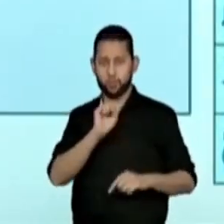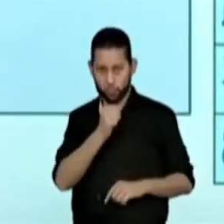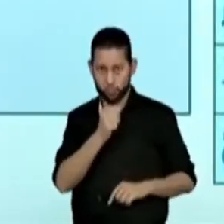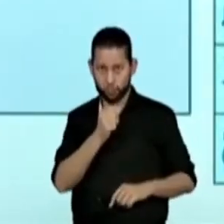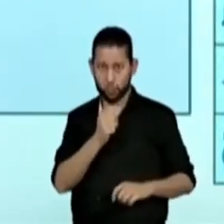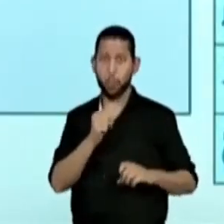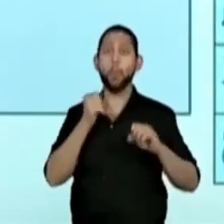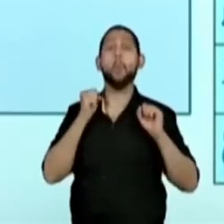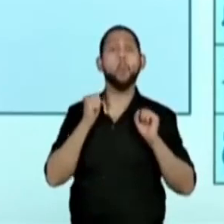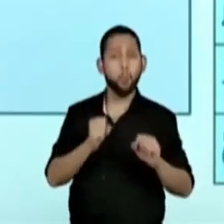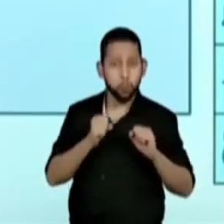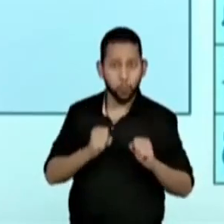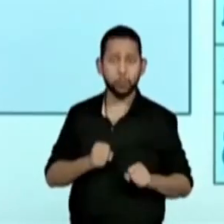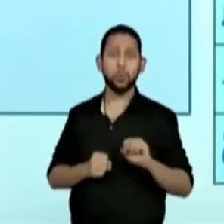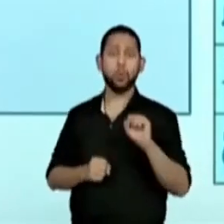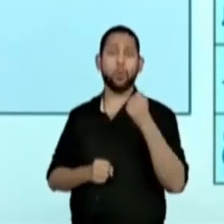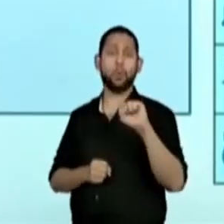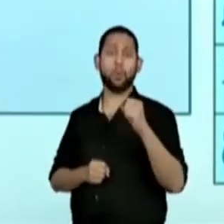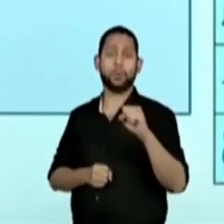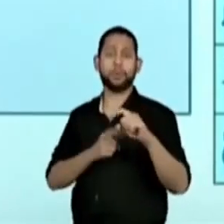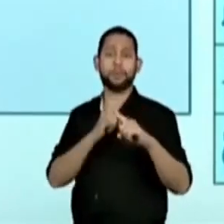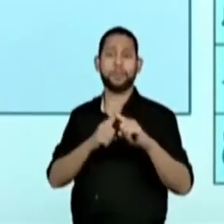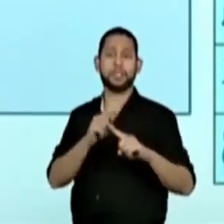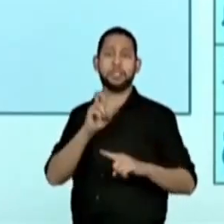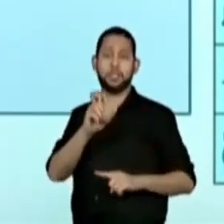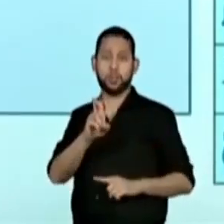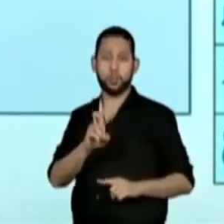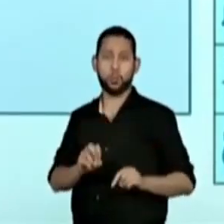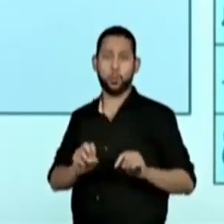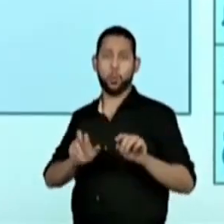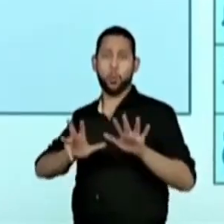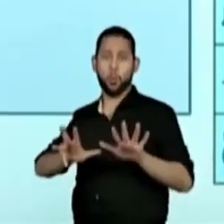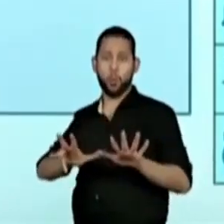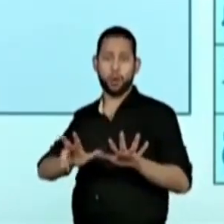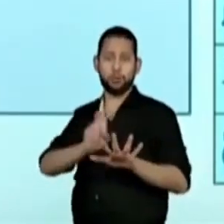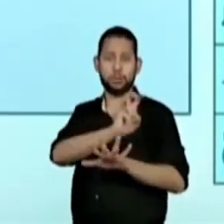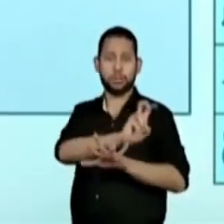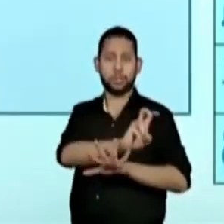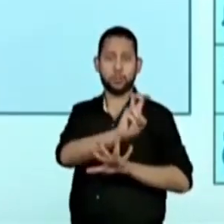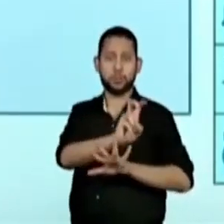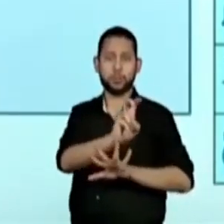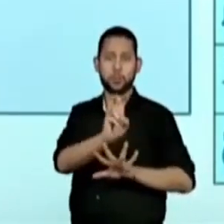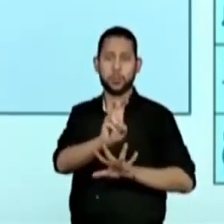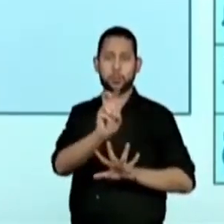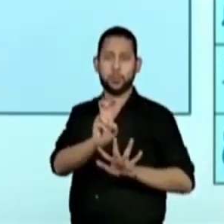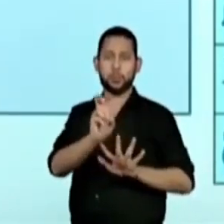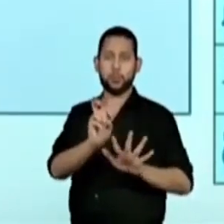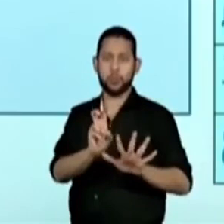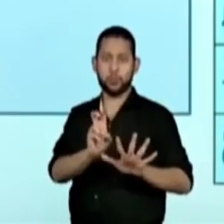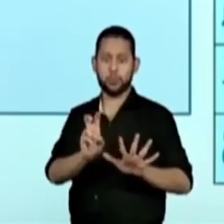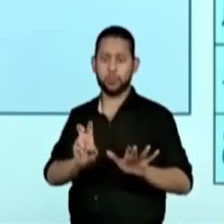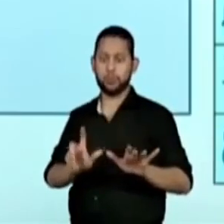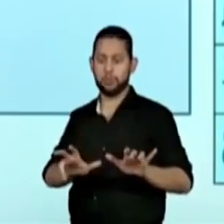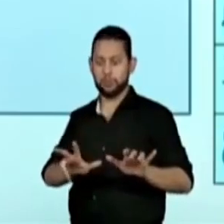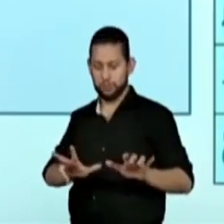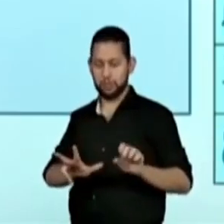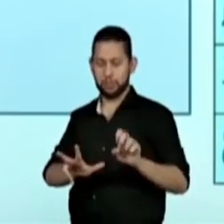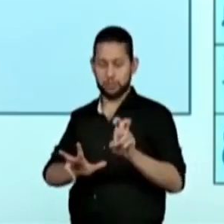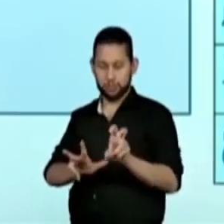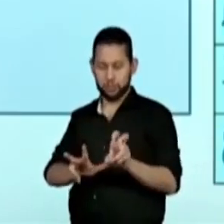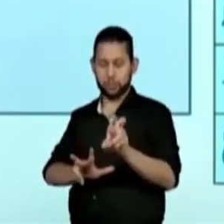não altera o resultado portanto 8 x 5 ou 5 x